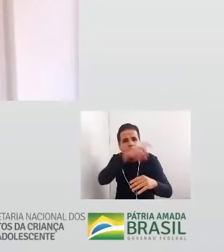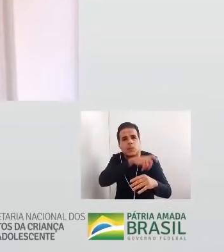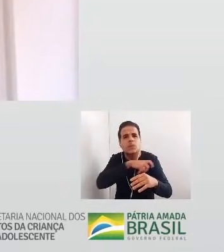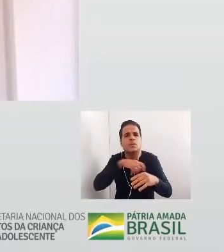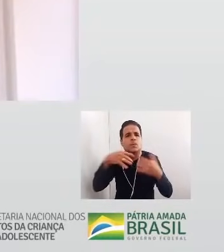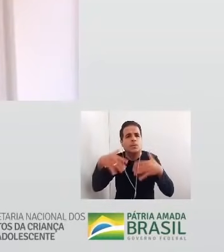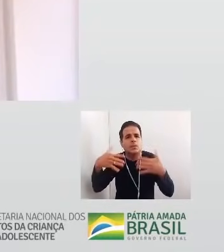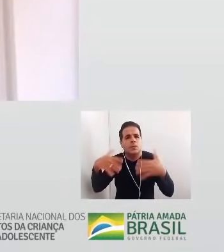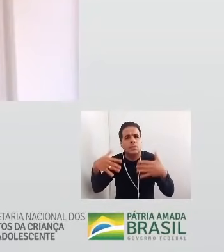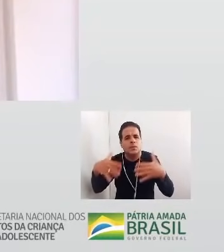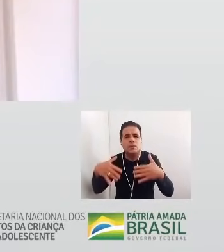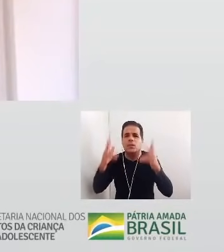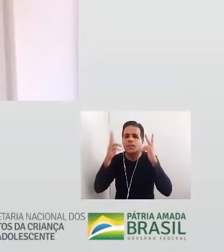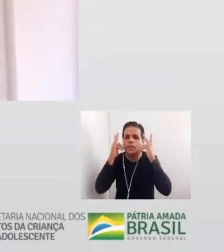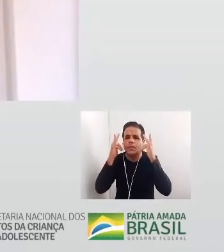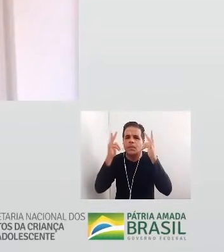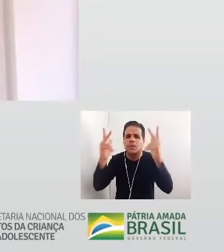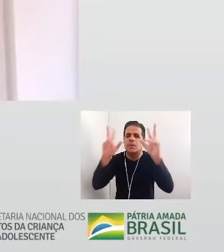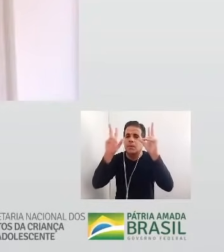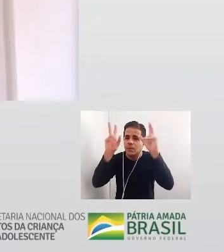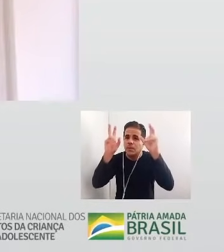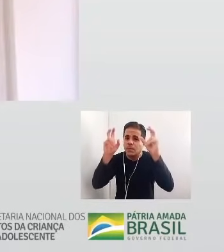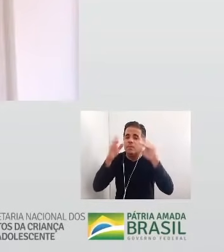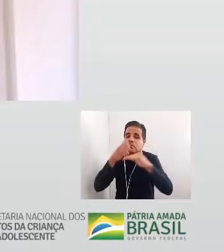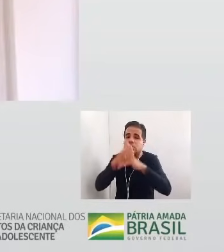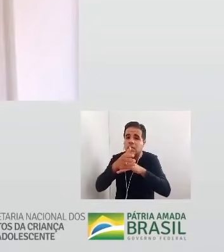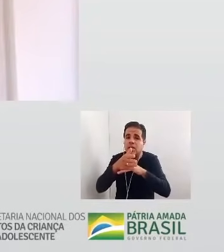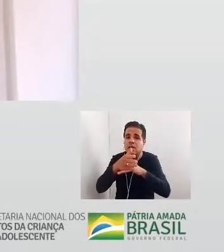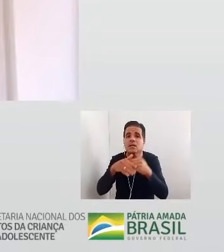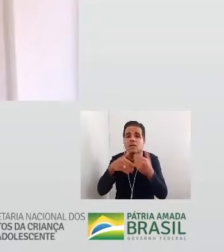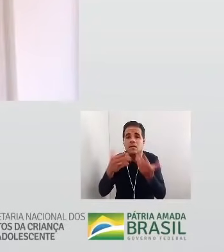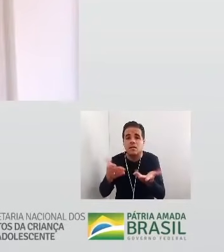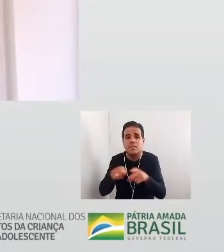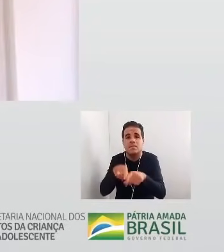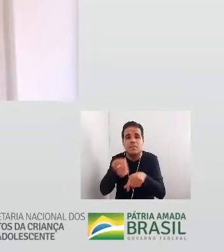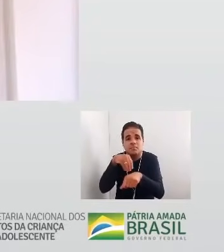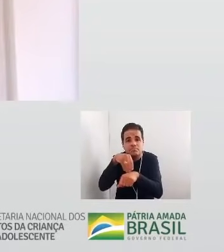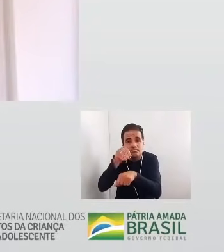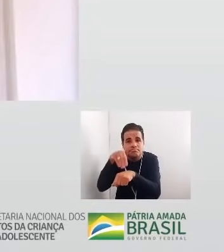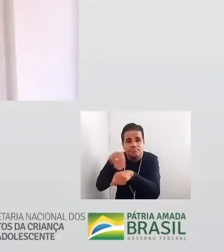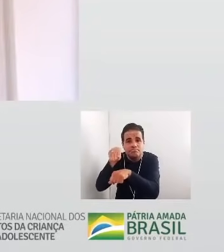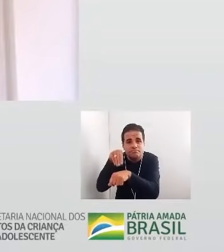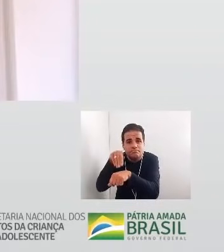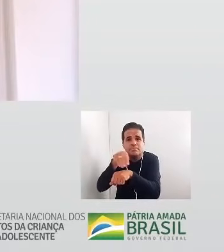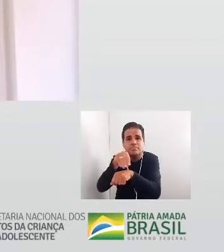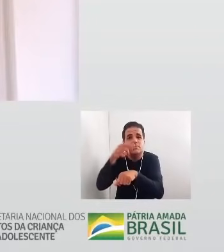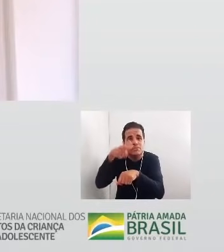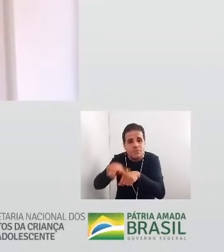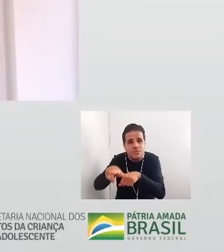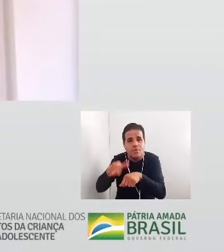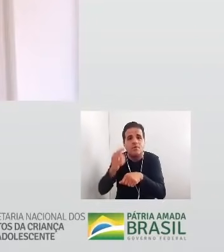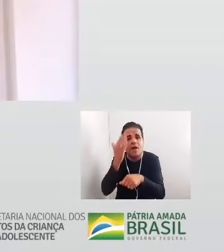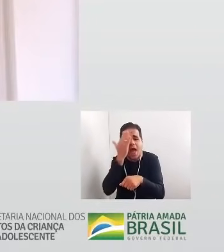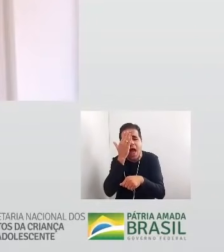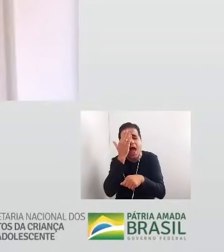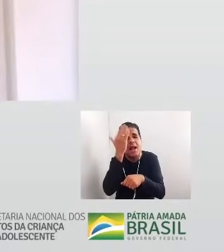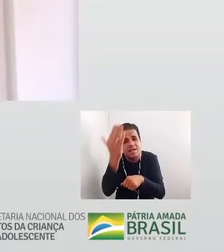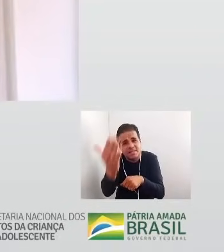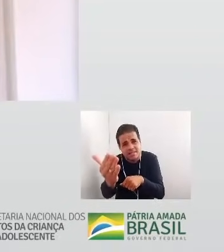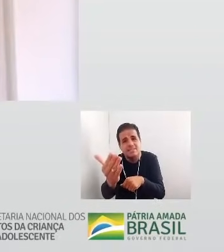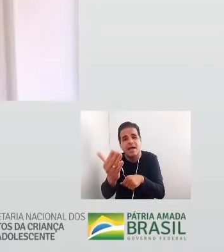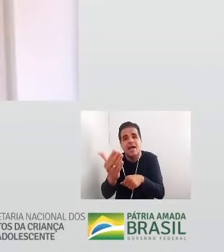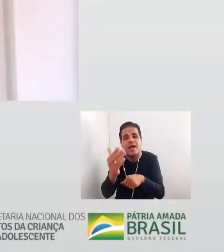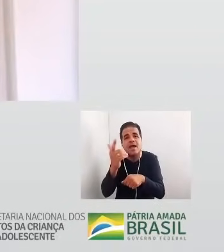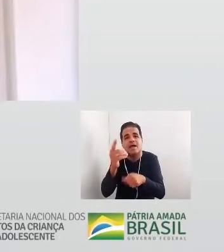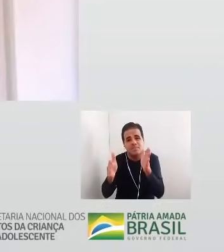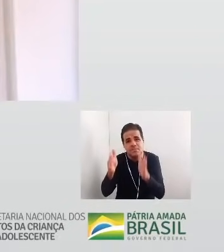complexidade natural que a temática envolve, mas também pelas dicas. Então, mais uma vez, eu agradeço por este